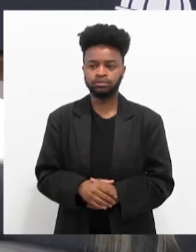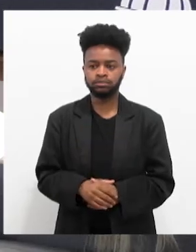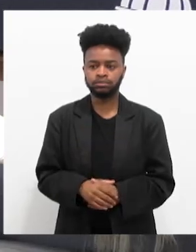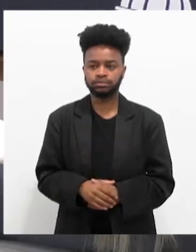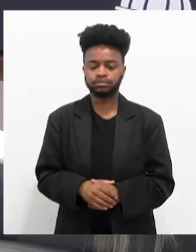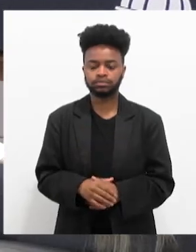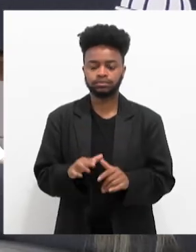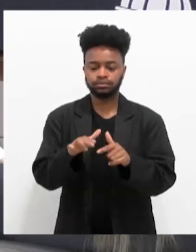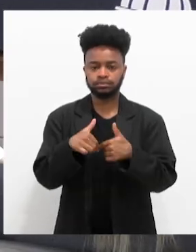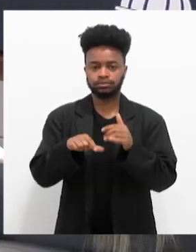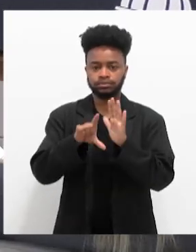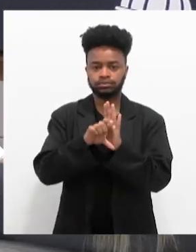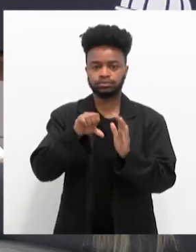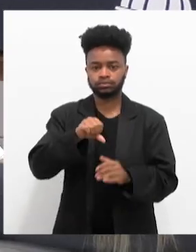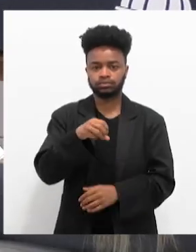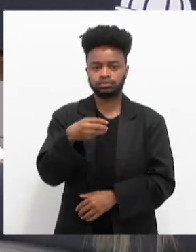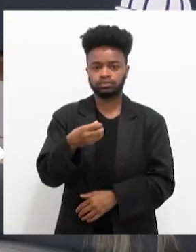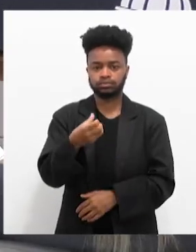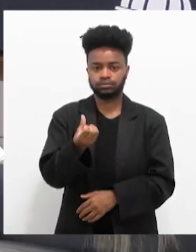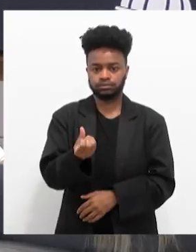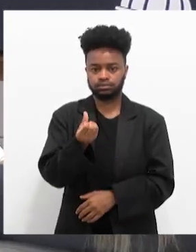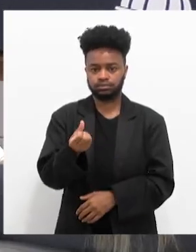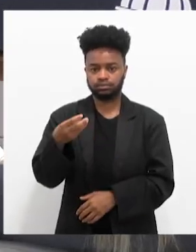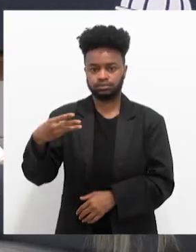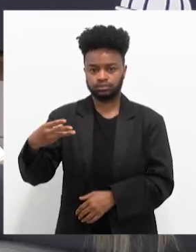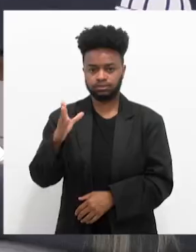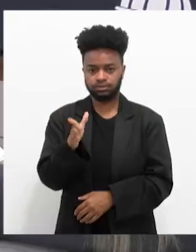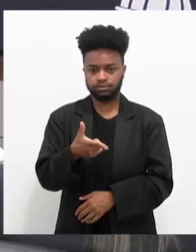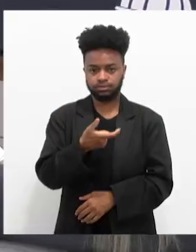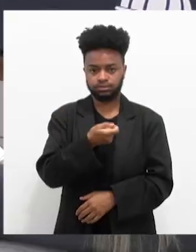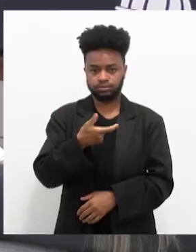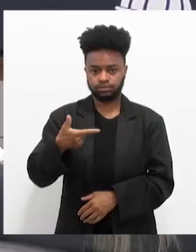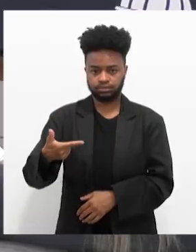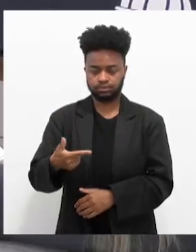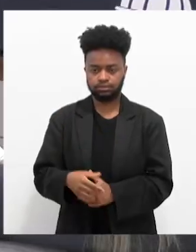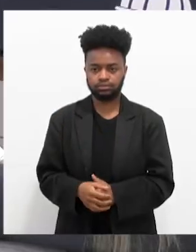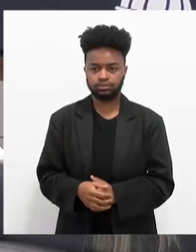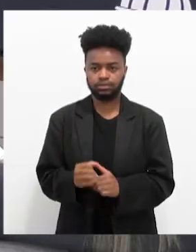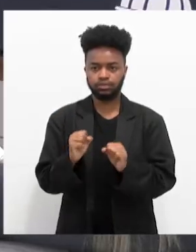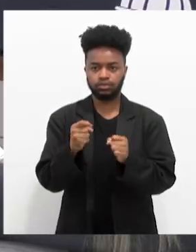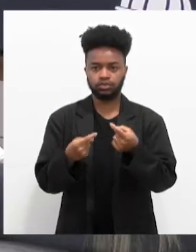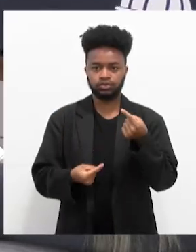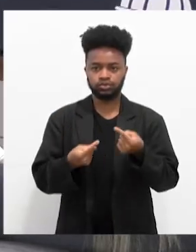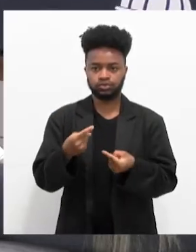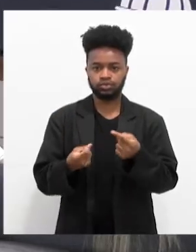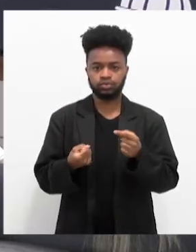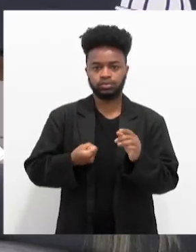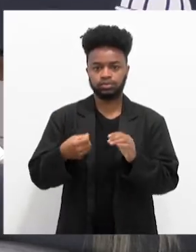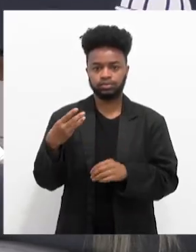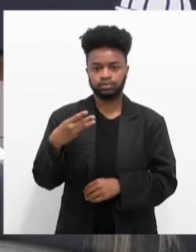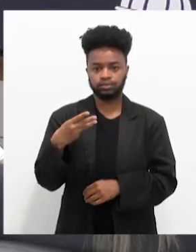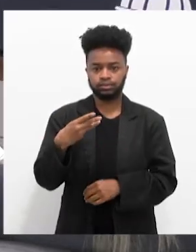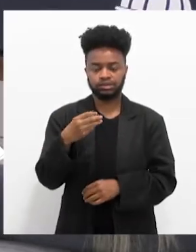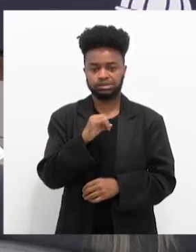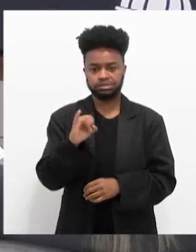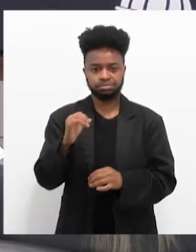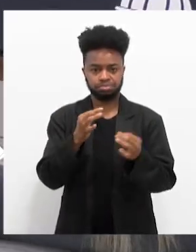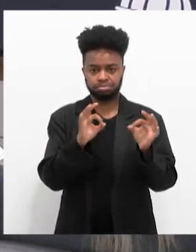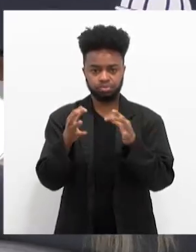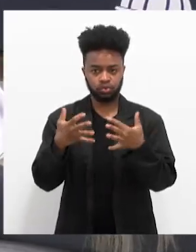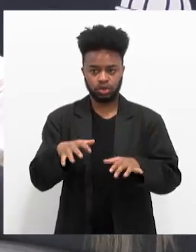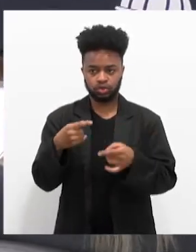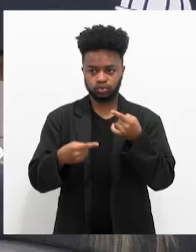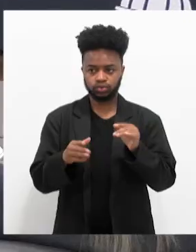por conta da lei 9663 de 2022. Então, em discussão, o item 3 da pauta, não havendo quem queira discutir, é